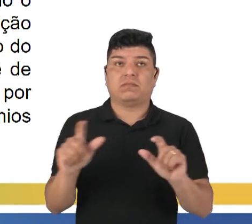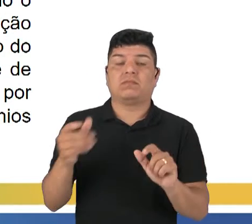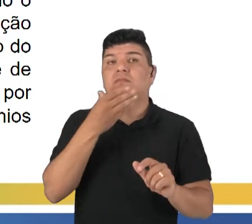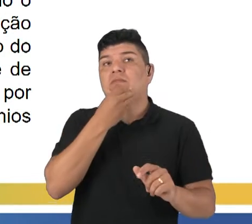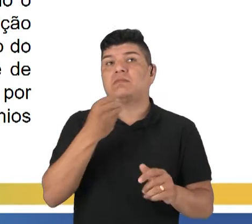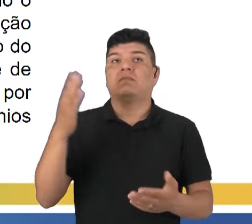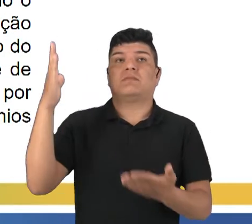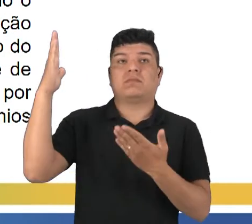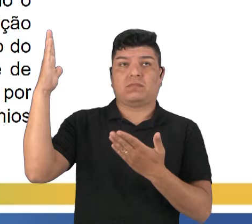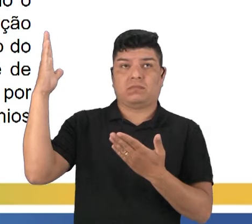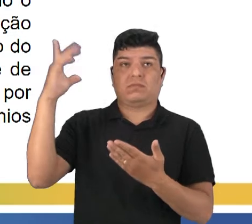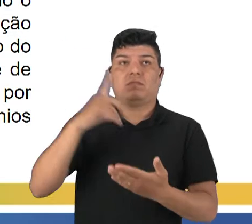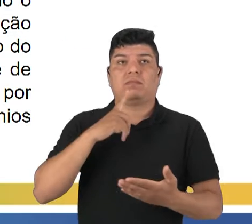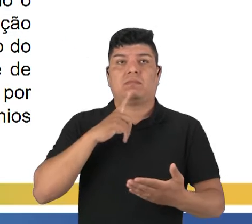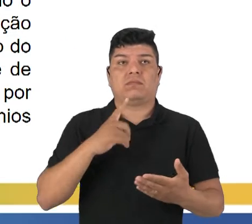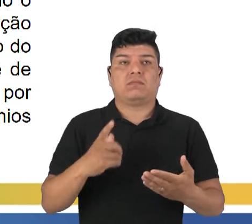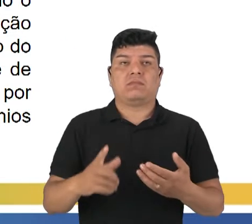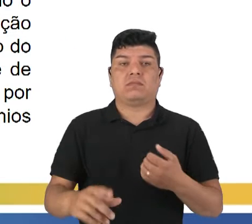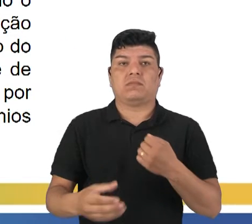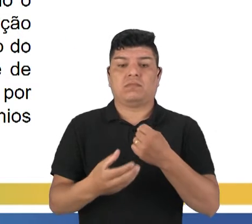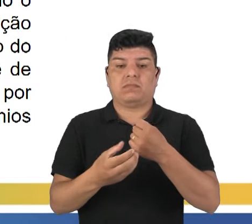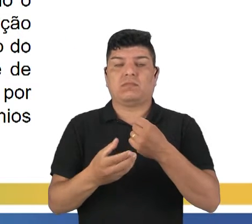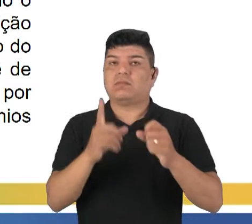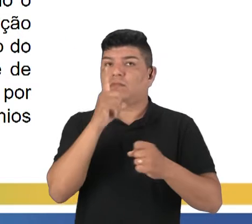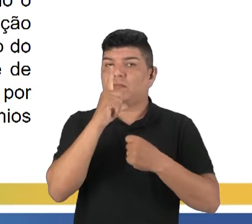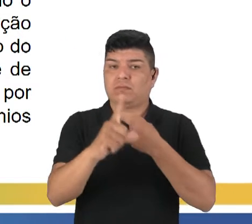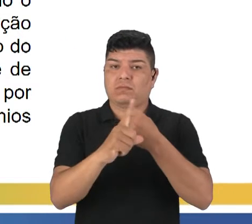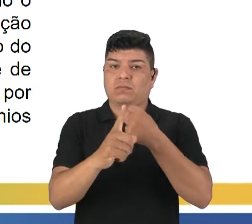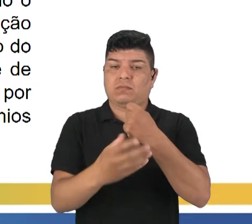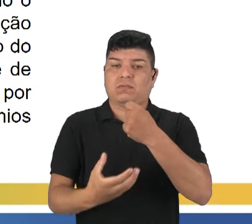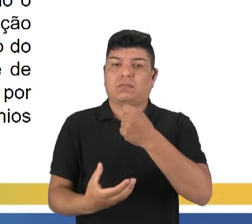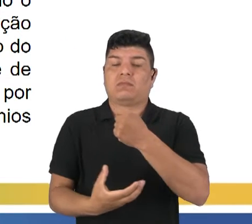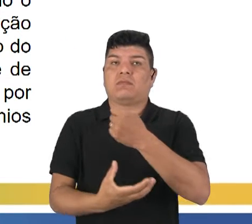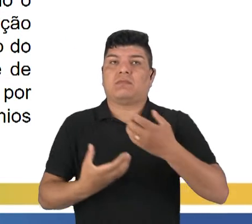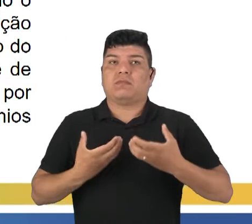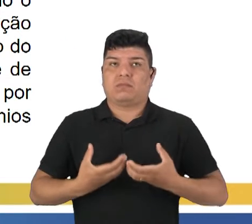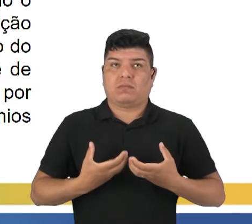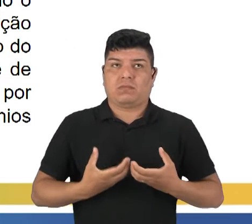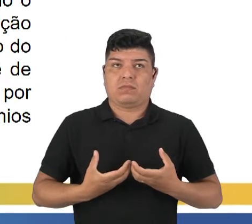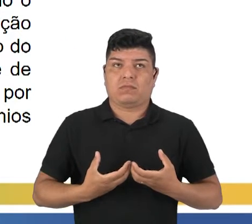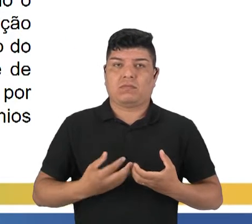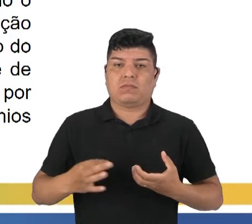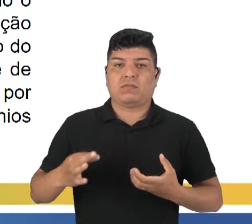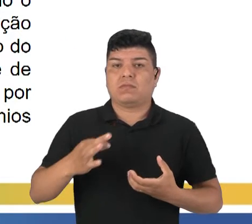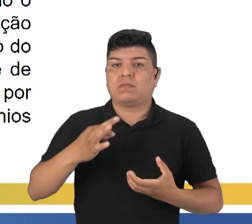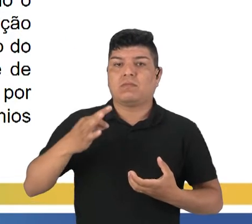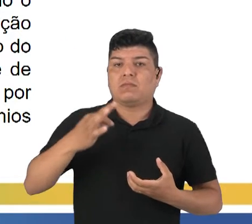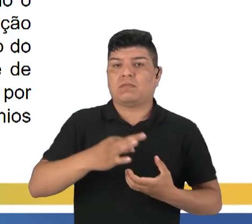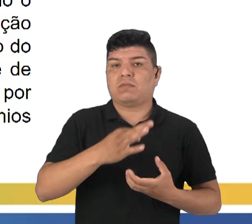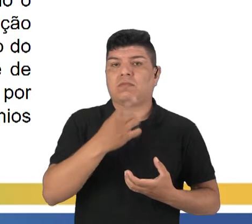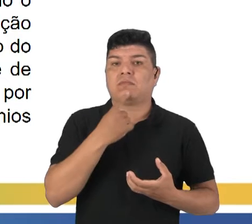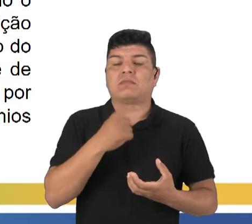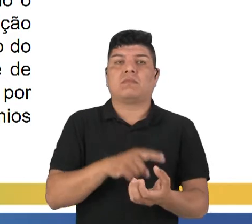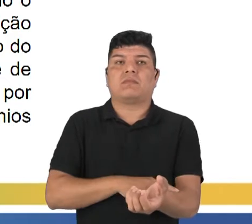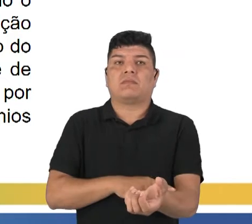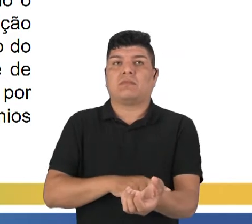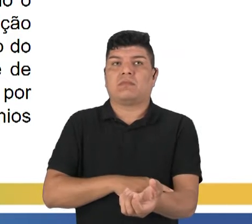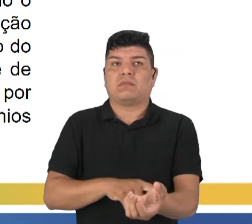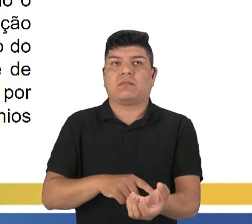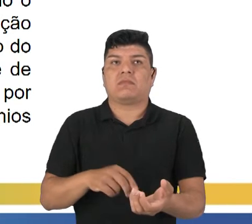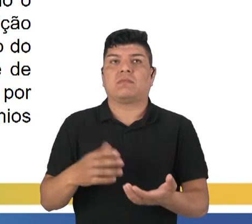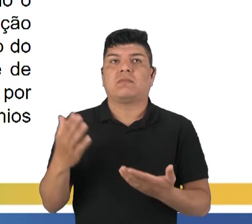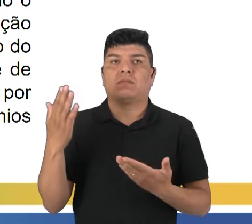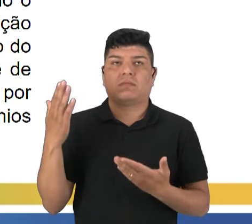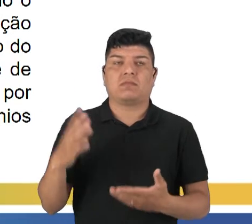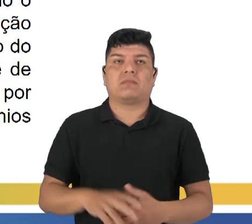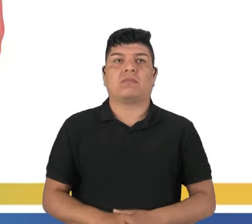humano, né, que é composto pelo testículo, bolsa escrotal, o epidídimo, o cordão espermático, vasos sanguíneos e os canais